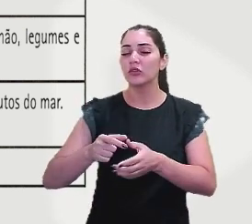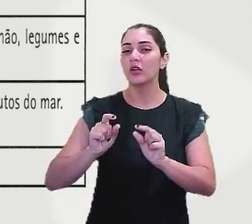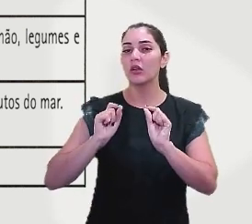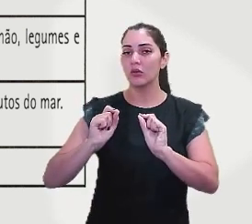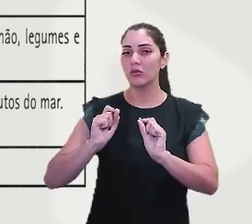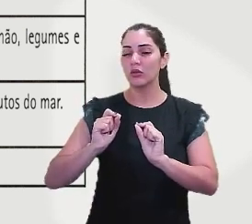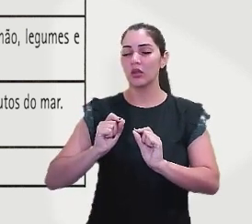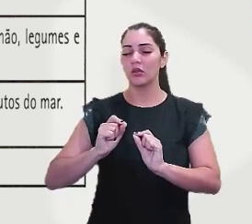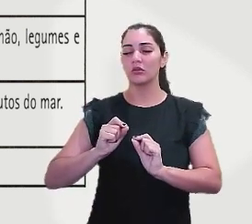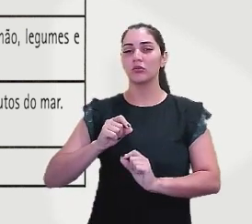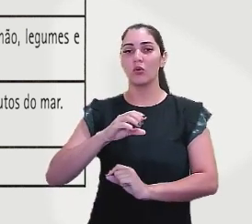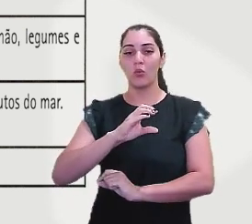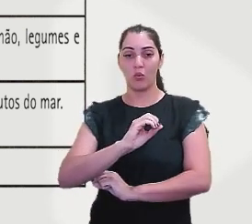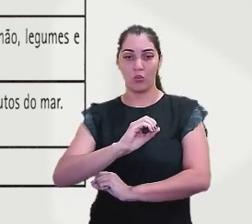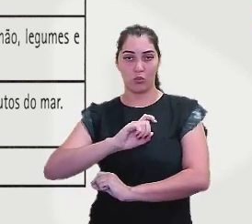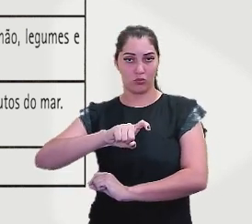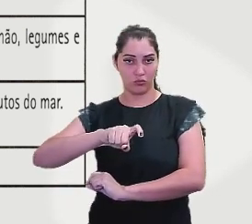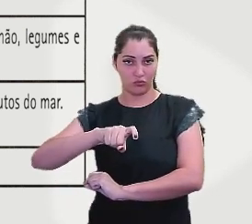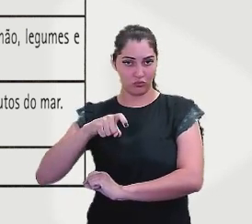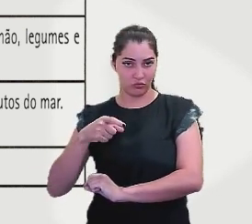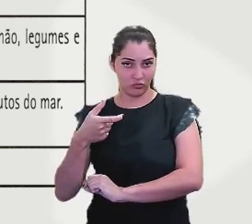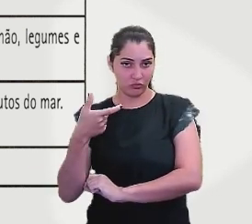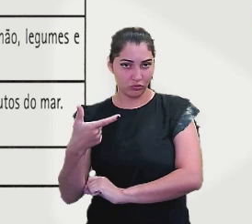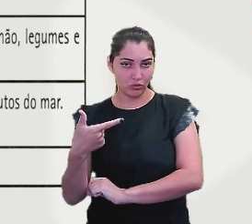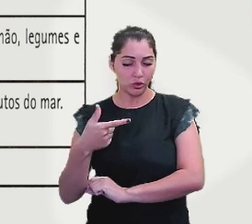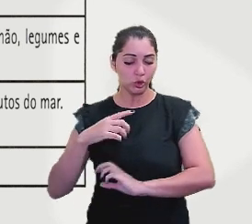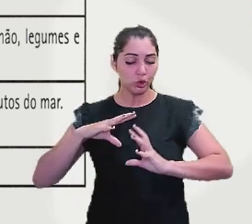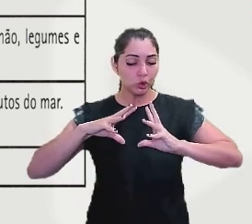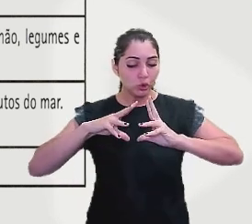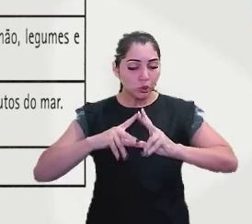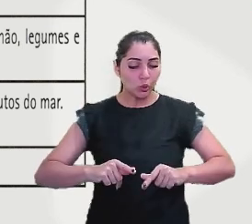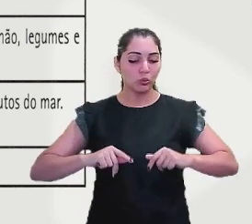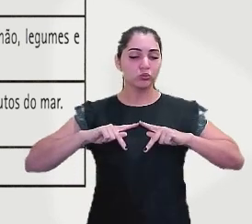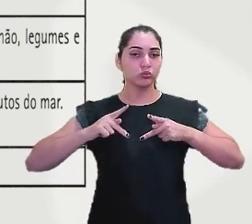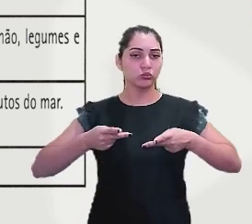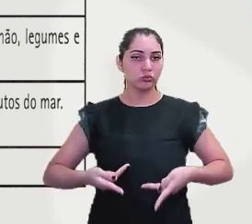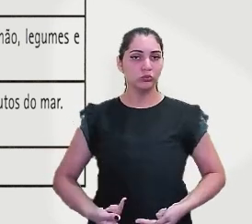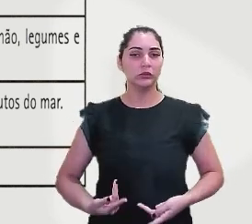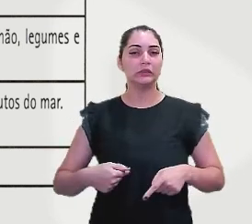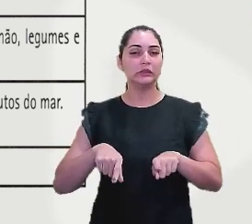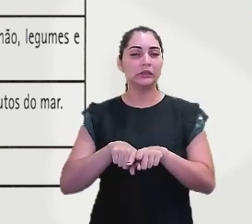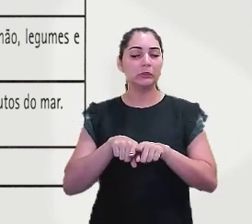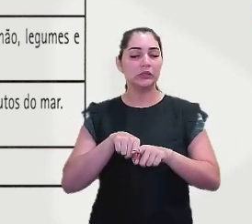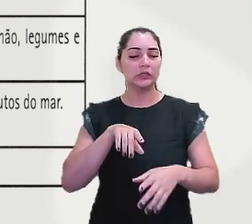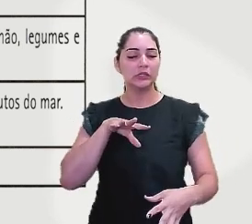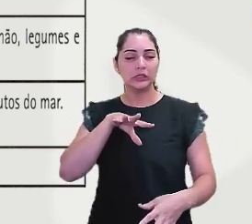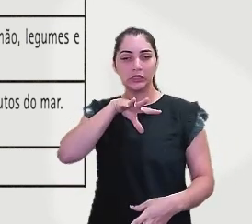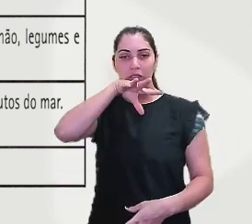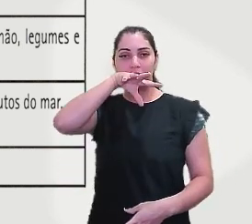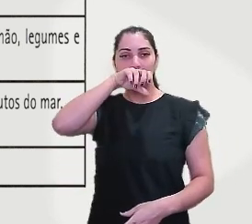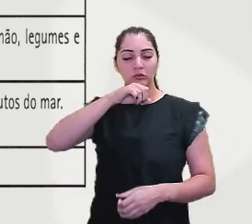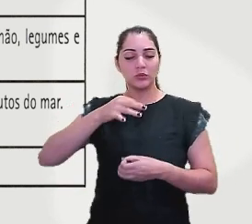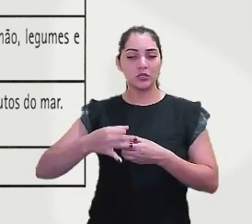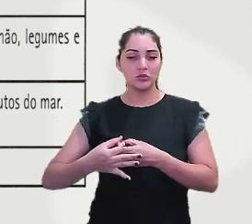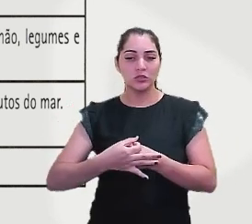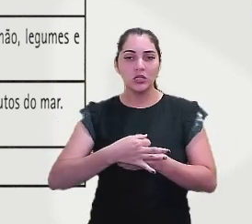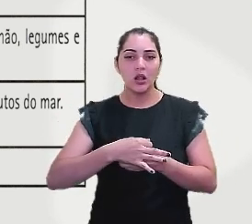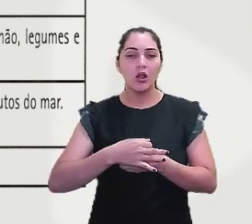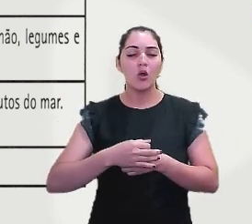levar o oxigênio para todo o nosso organismo. E tem relação íntima com a respiração celular. Onde encontrar? Fígado,